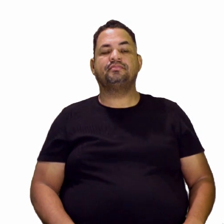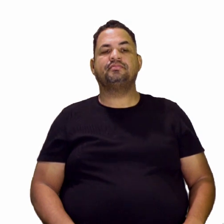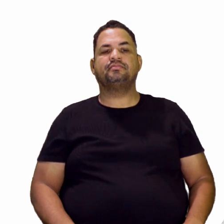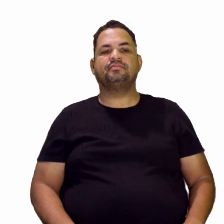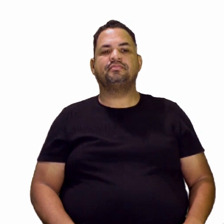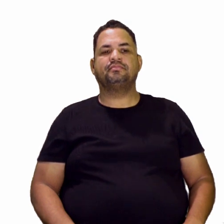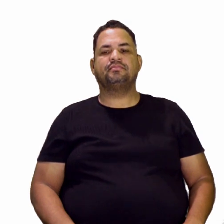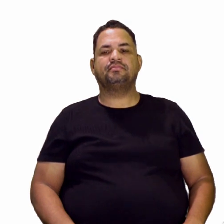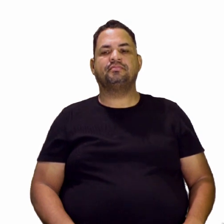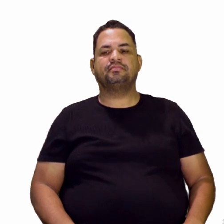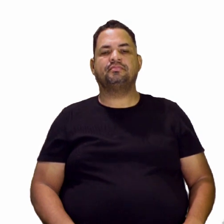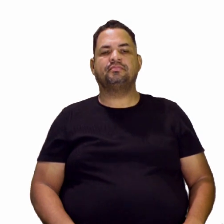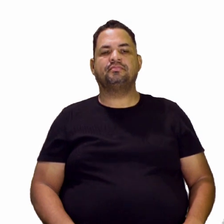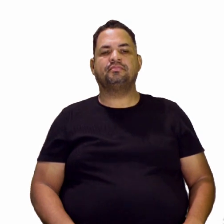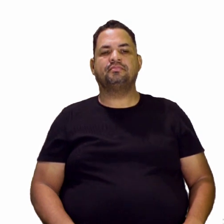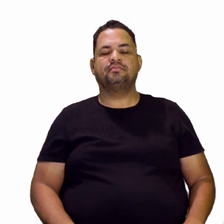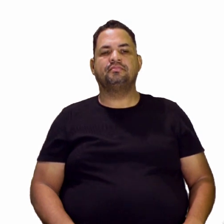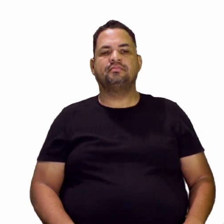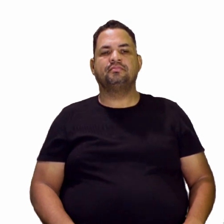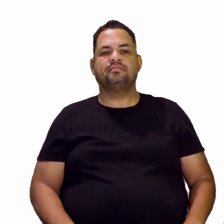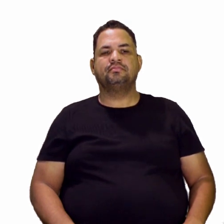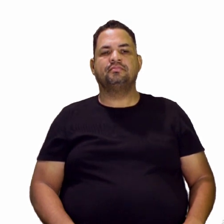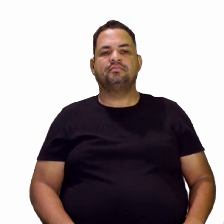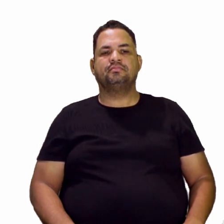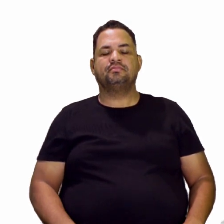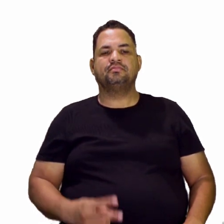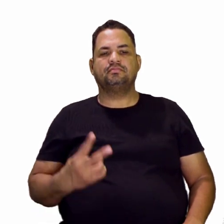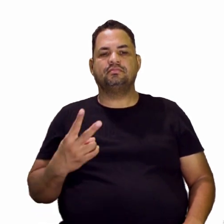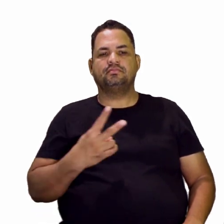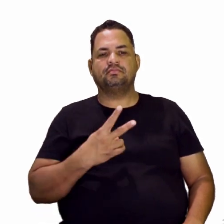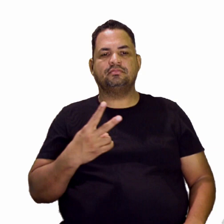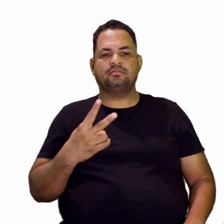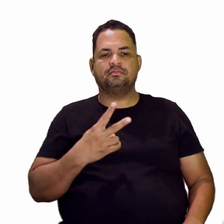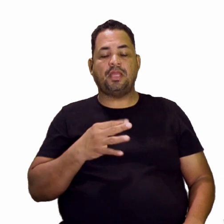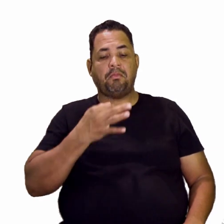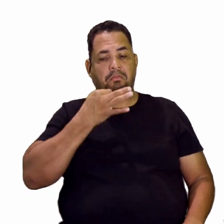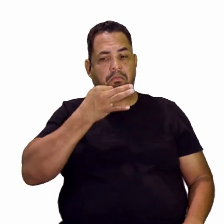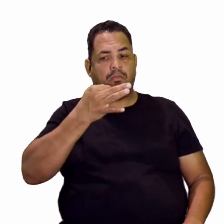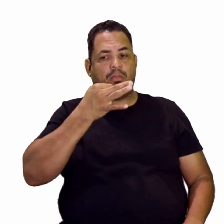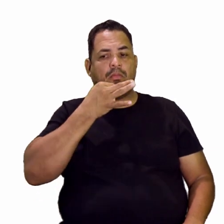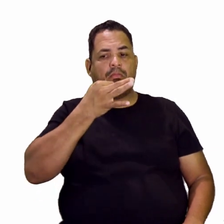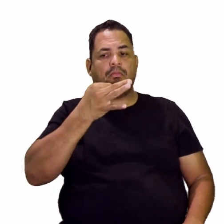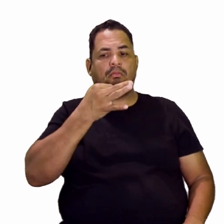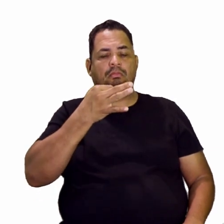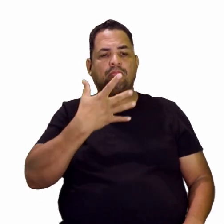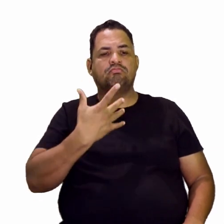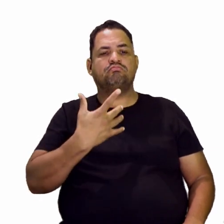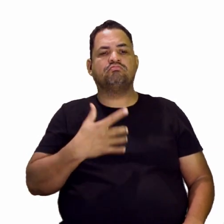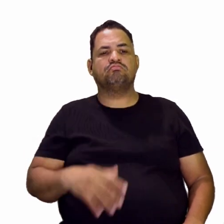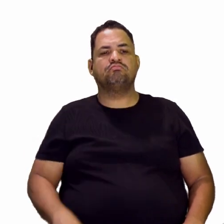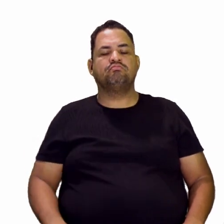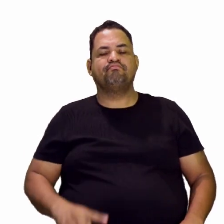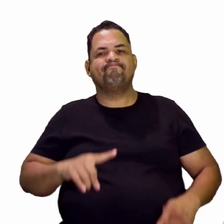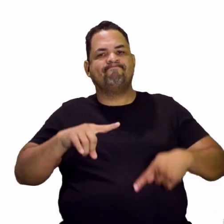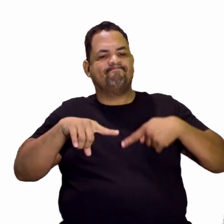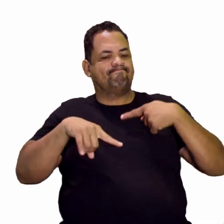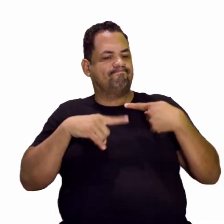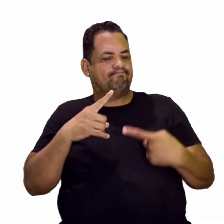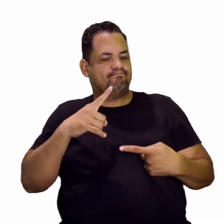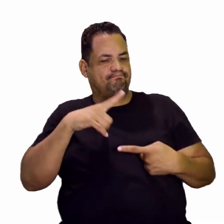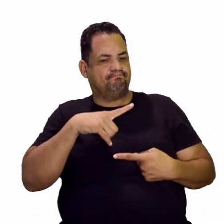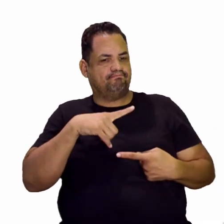Primeiro passo, observação. Depois, vemos aqui com a hipótese, né? Depois que eu tenho